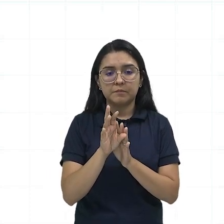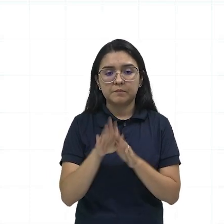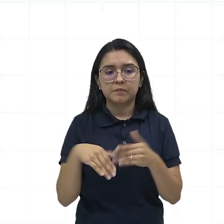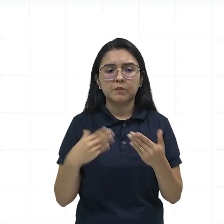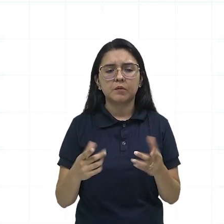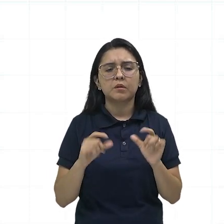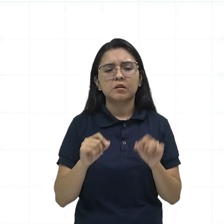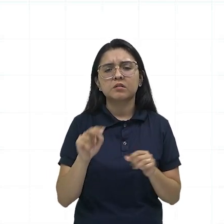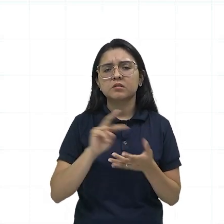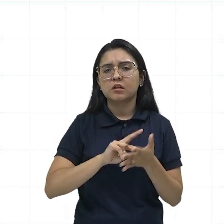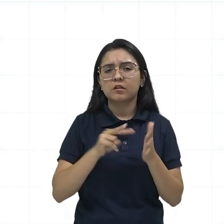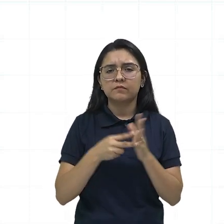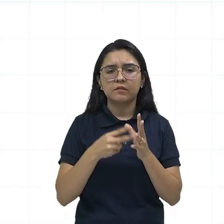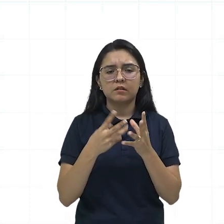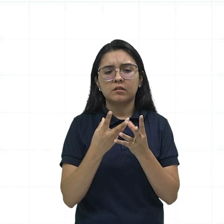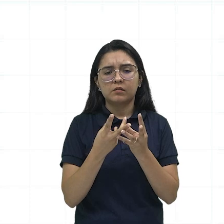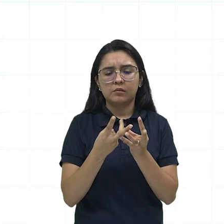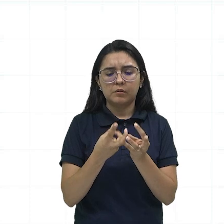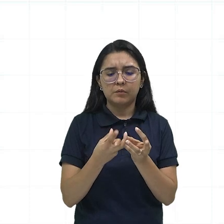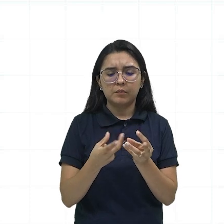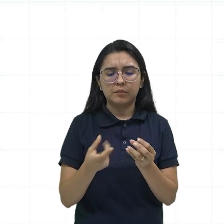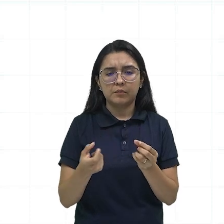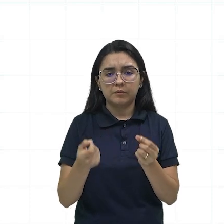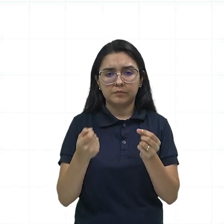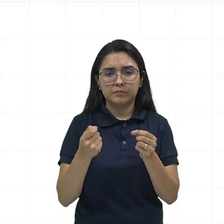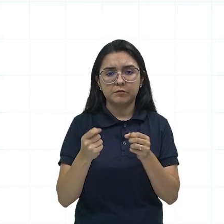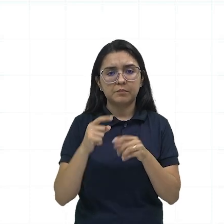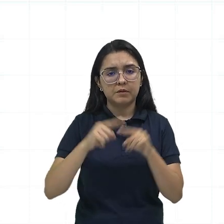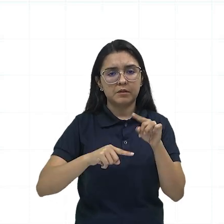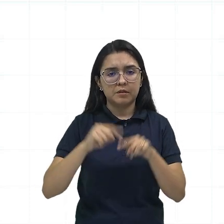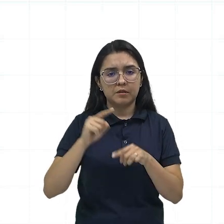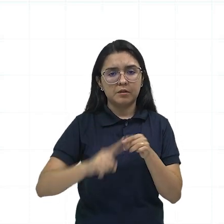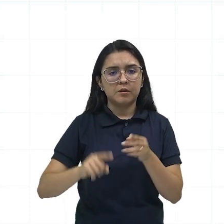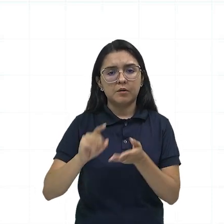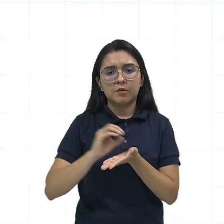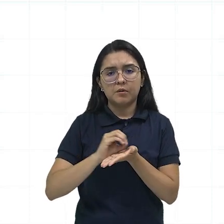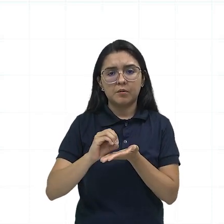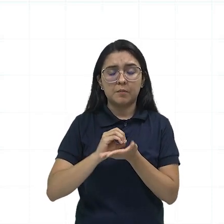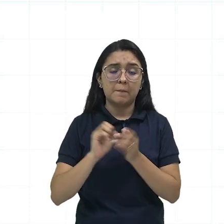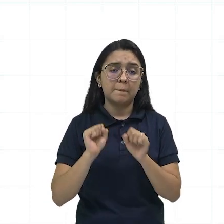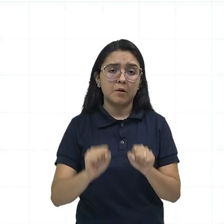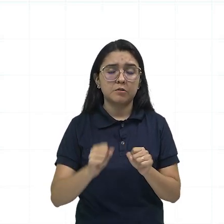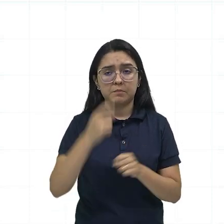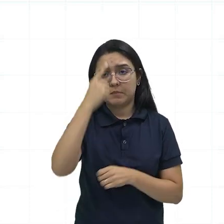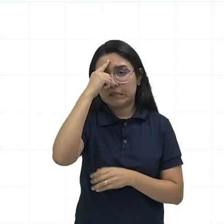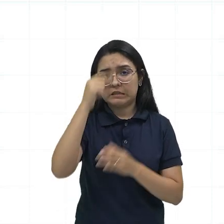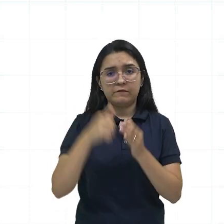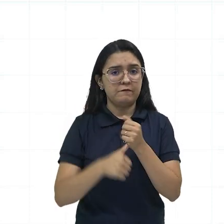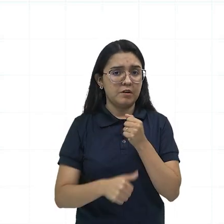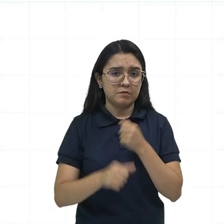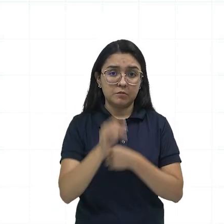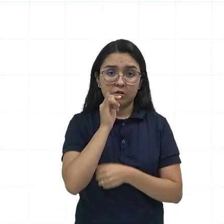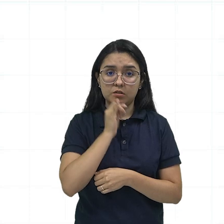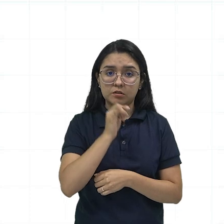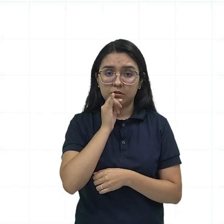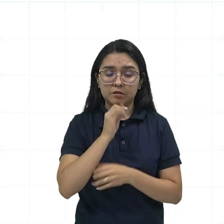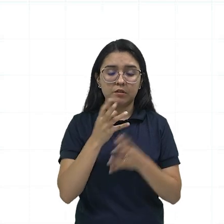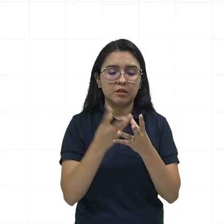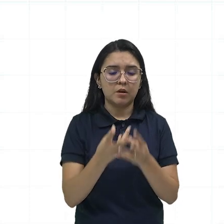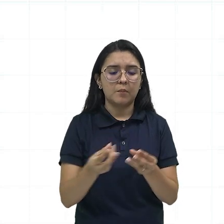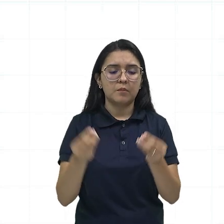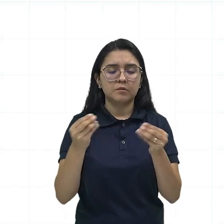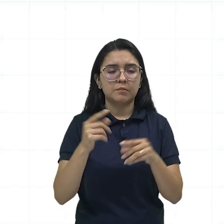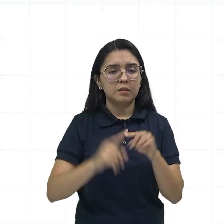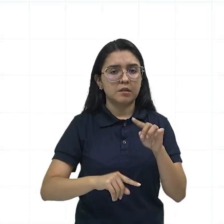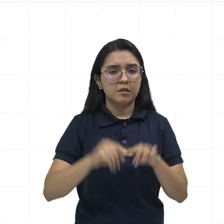é a decomposição de resíduos orgânicos? A gente pode pensar em fezes, por exemplo, tá, gente? Decomposição